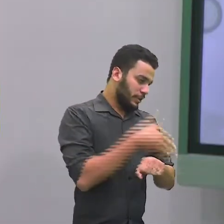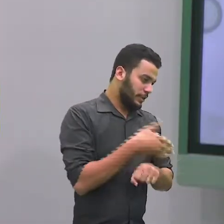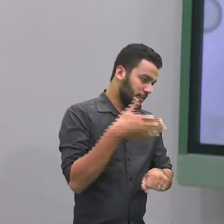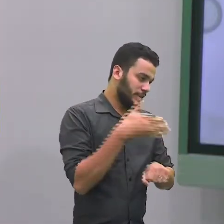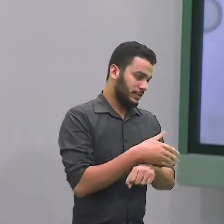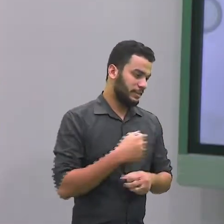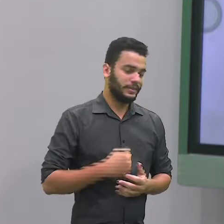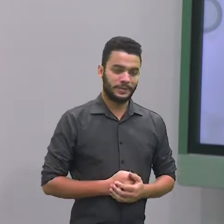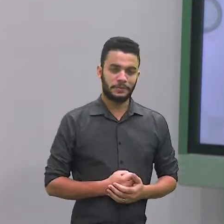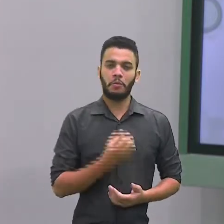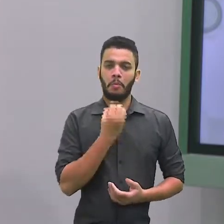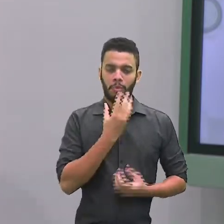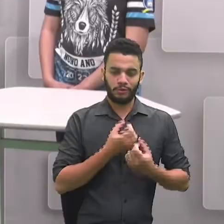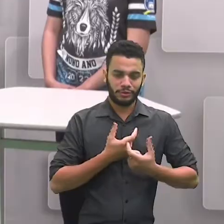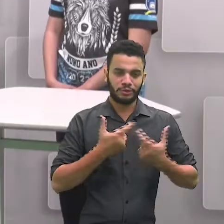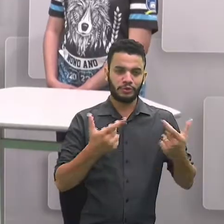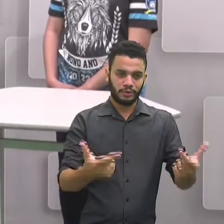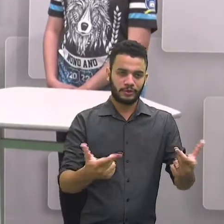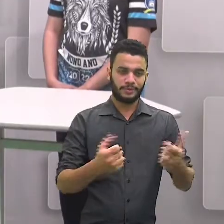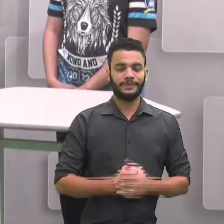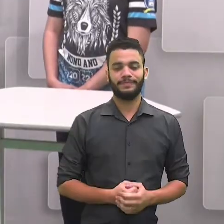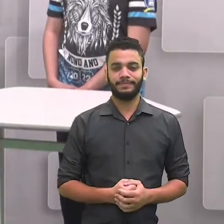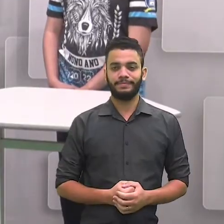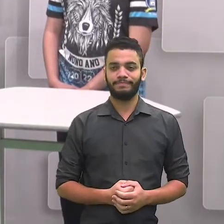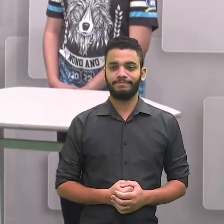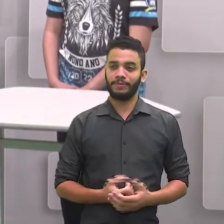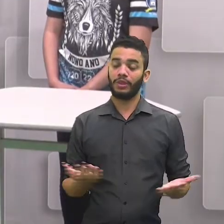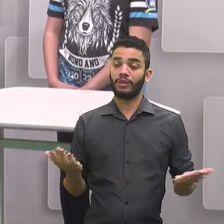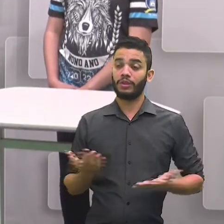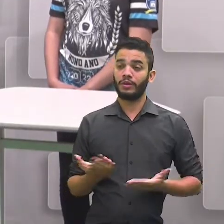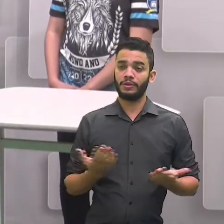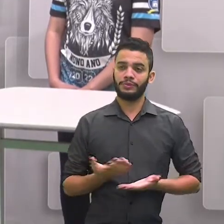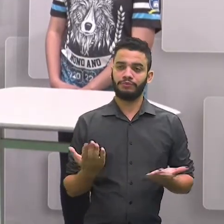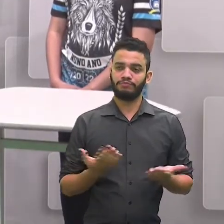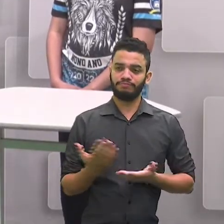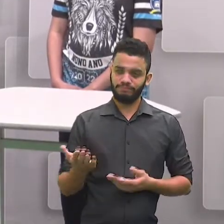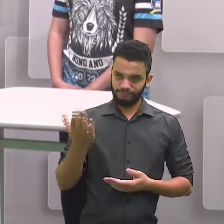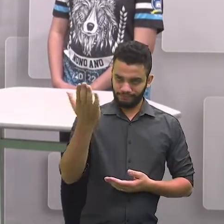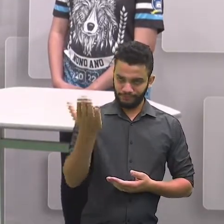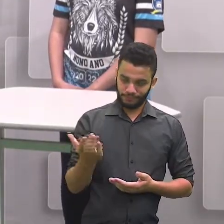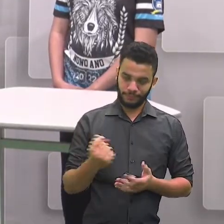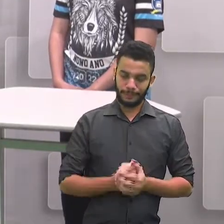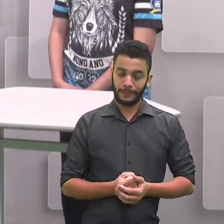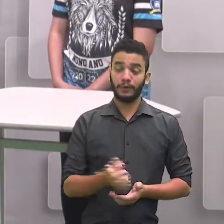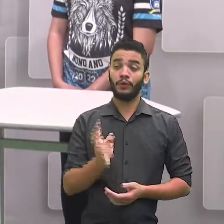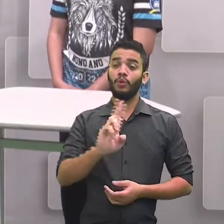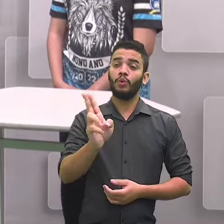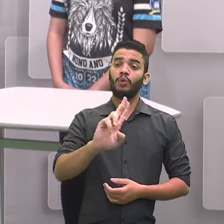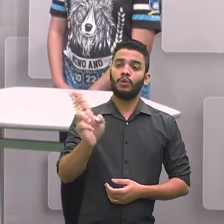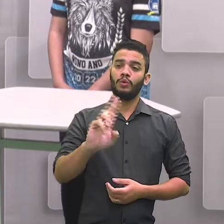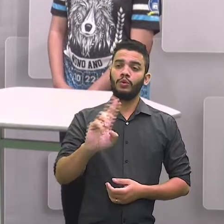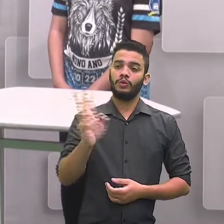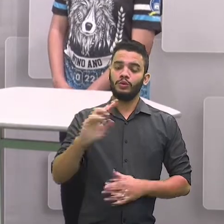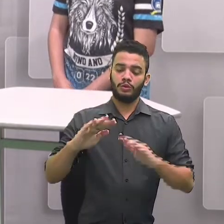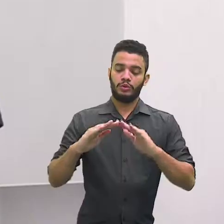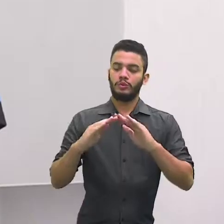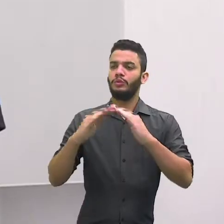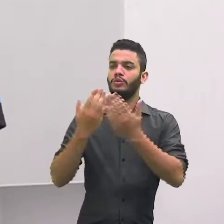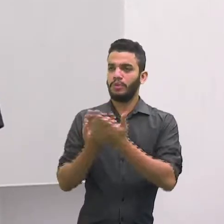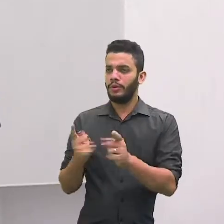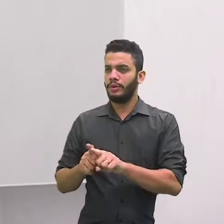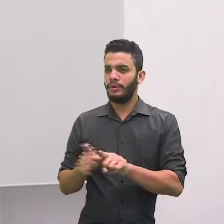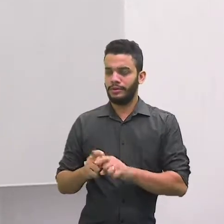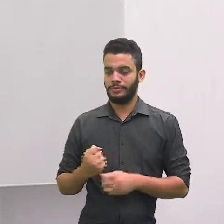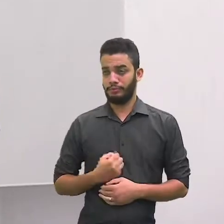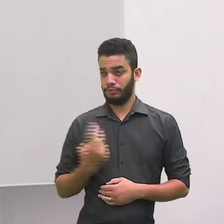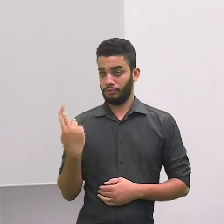Boa sorte. Muito obrigada. Agora vamos para a nossa próxima participante. Seu nome e de qual escola você é?